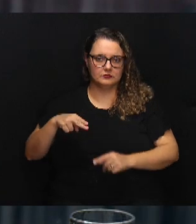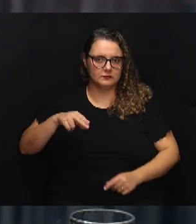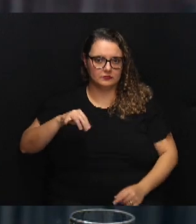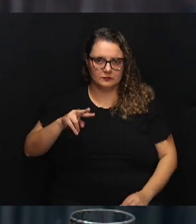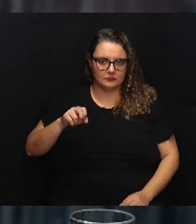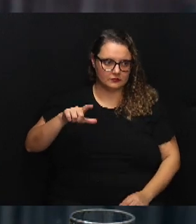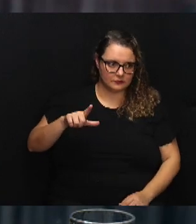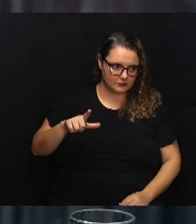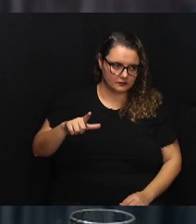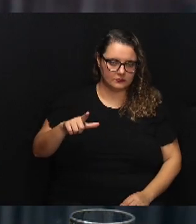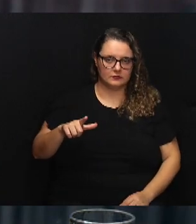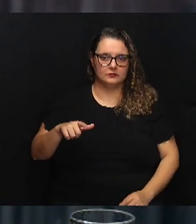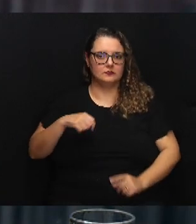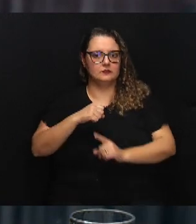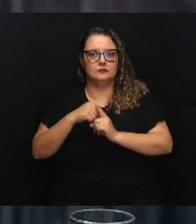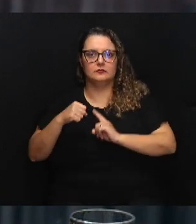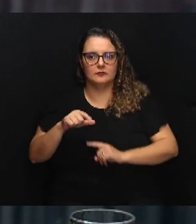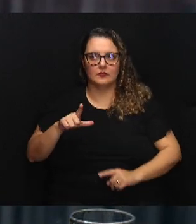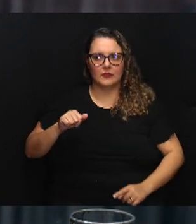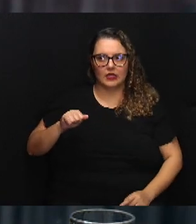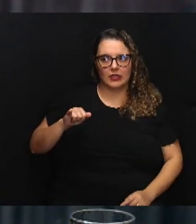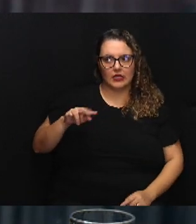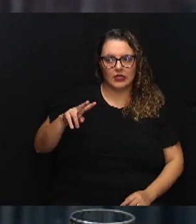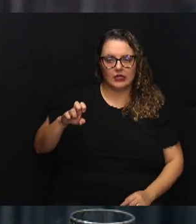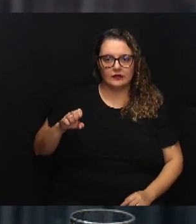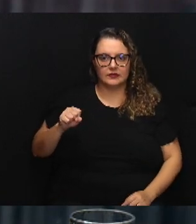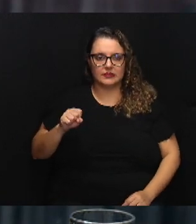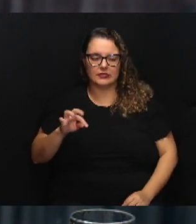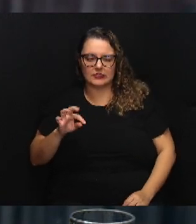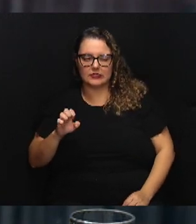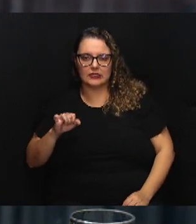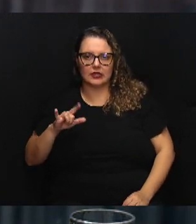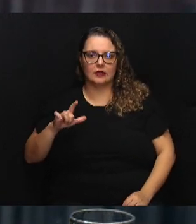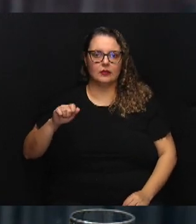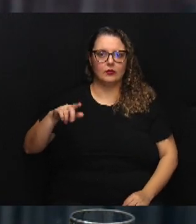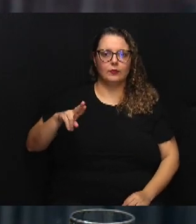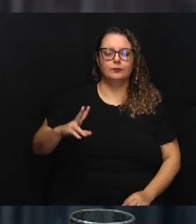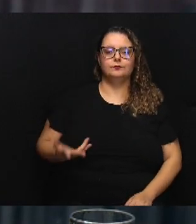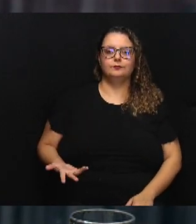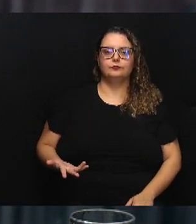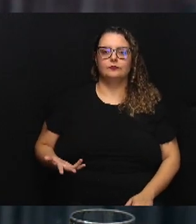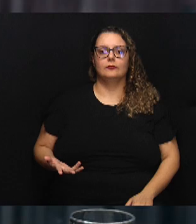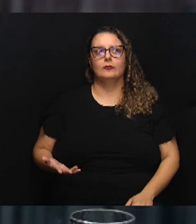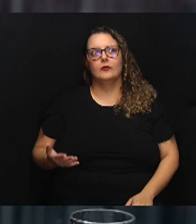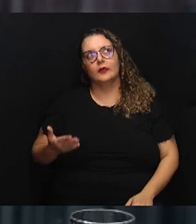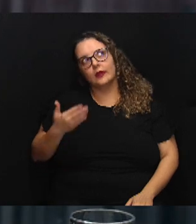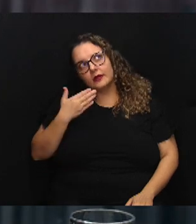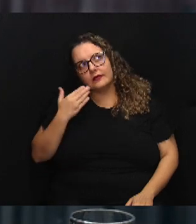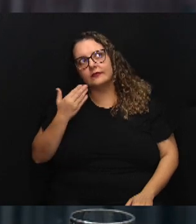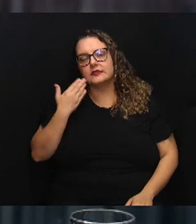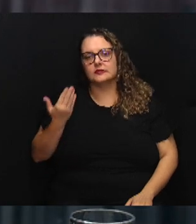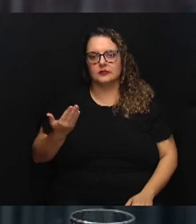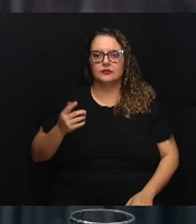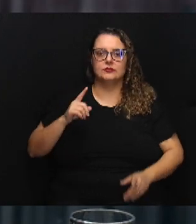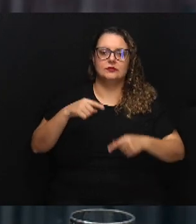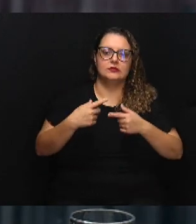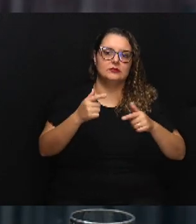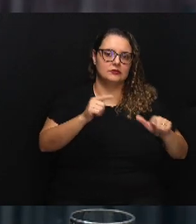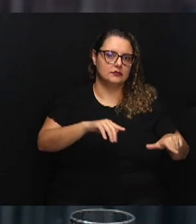de lifestyle, acabou abrangendo um pouquinho a facilidade em poder estar em outro lugar, né, seja outra cidade, outro